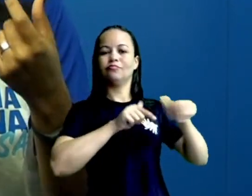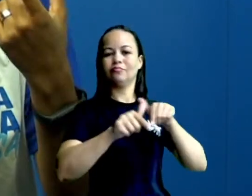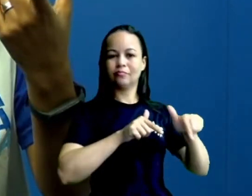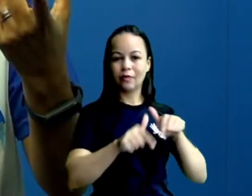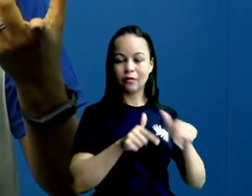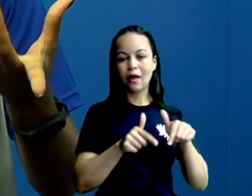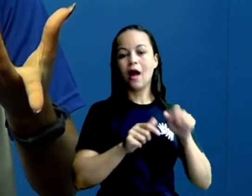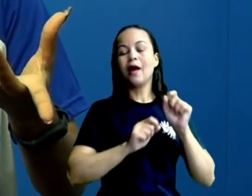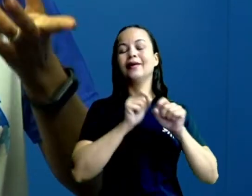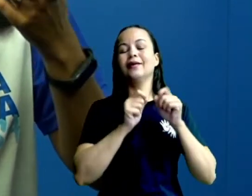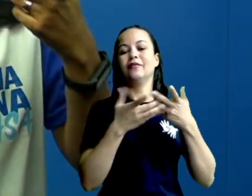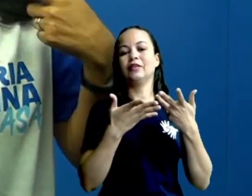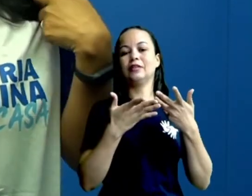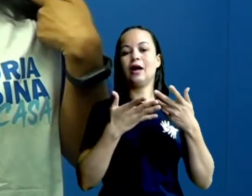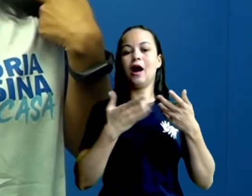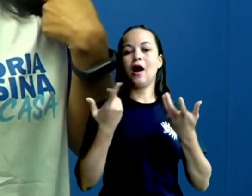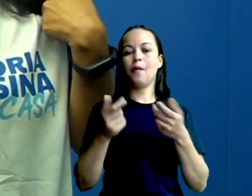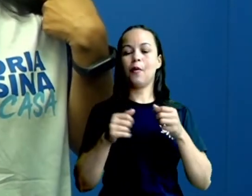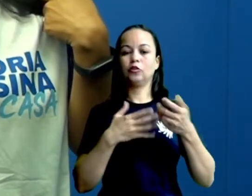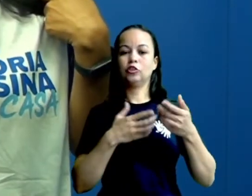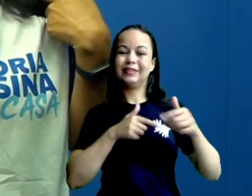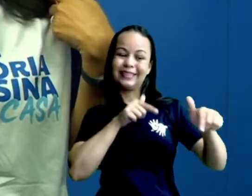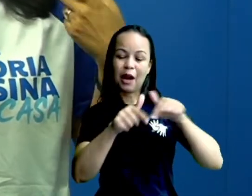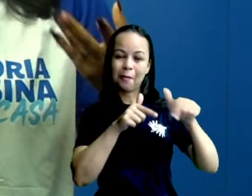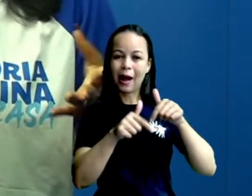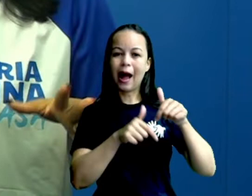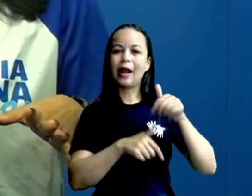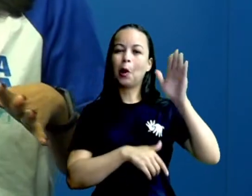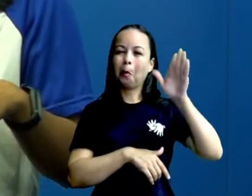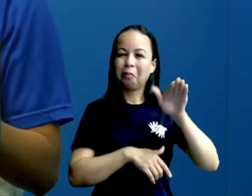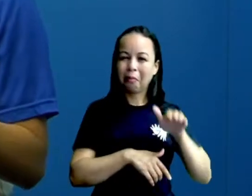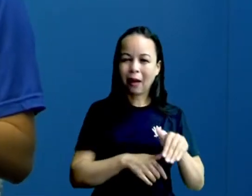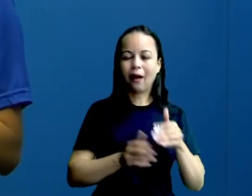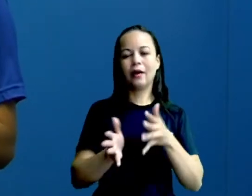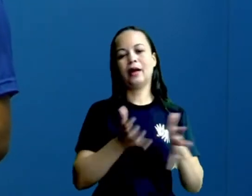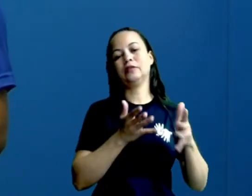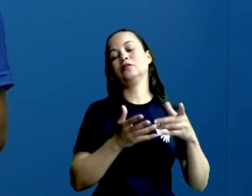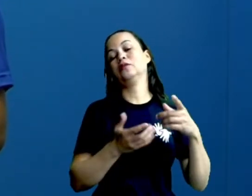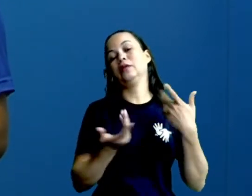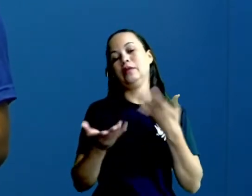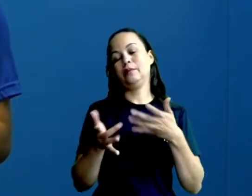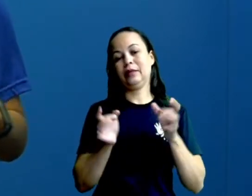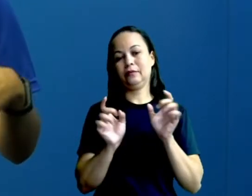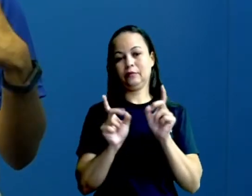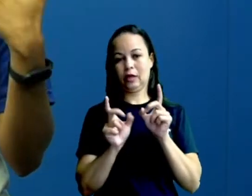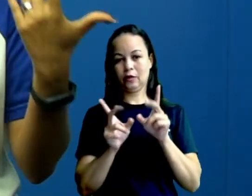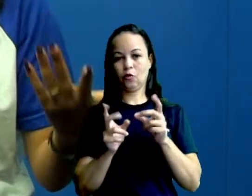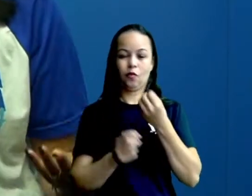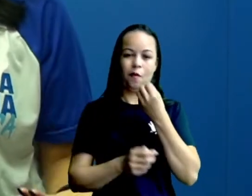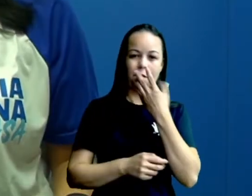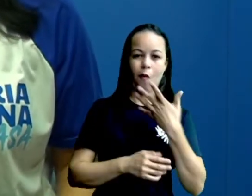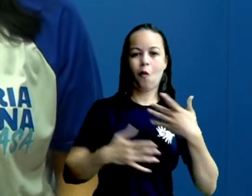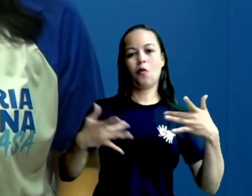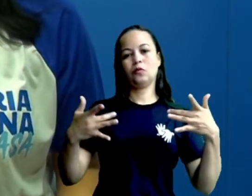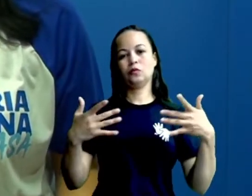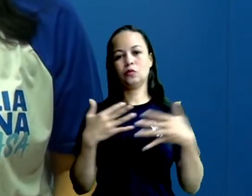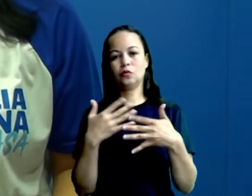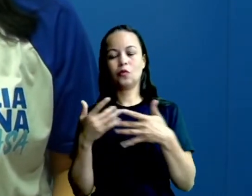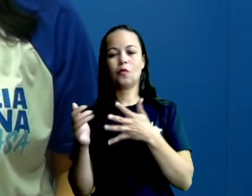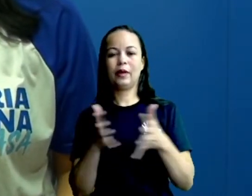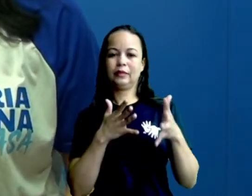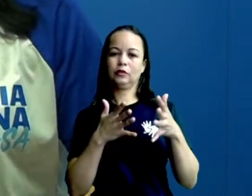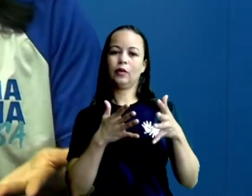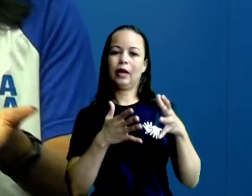obra barata, era o que eles queriam para ter também um retorno bom no comércio. Eles